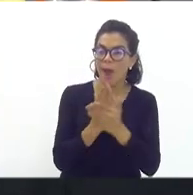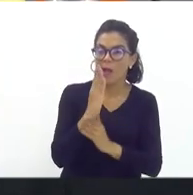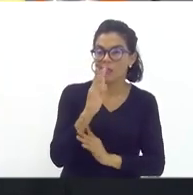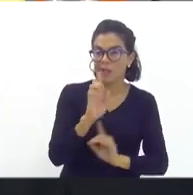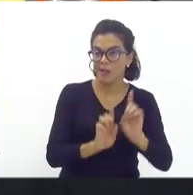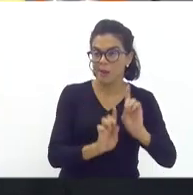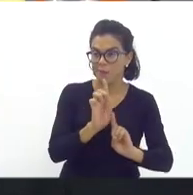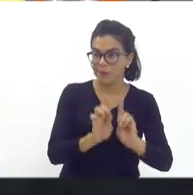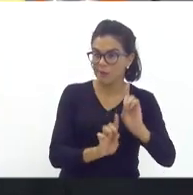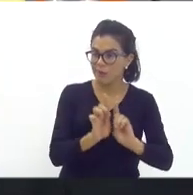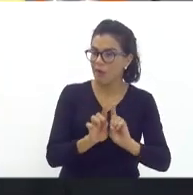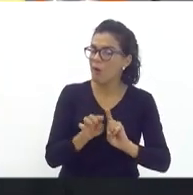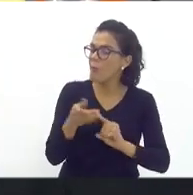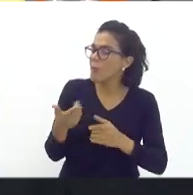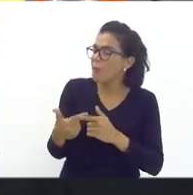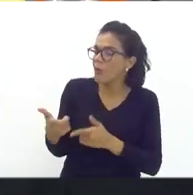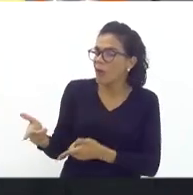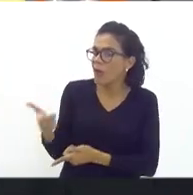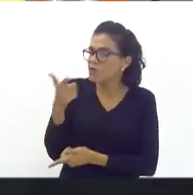ele fez essa proeza que seu Antônio não fez perfeito